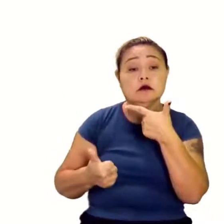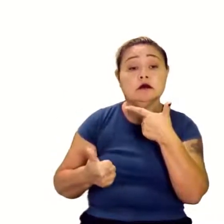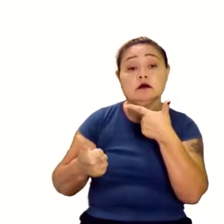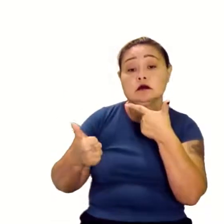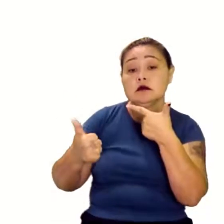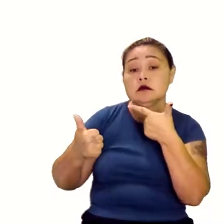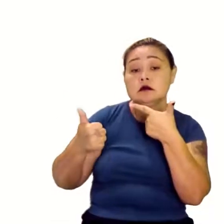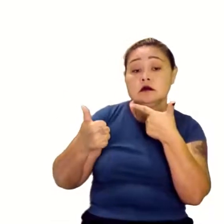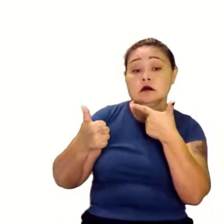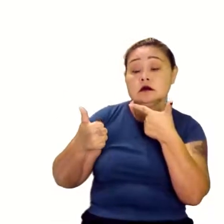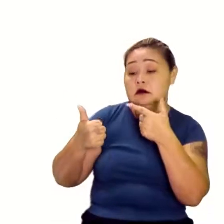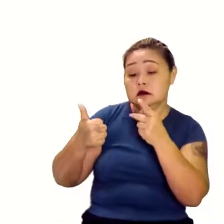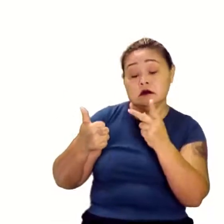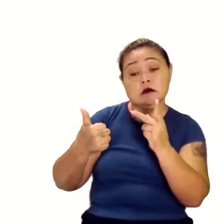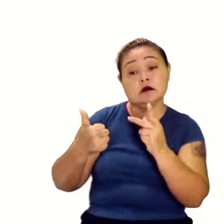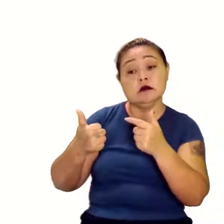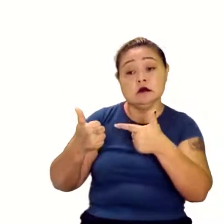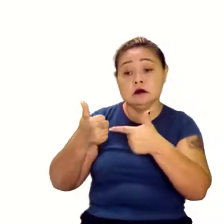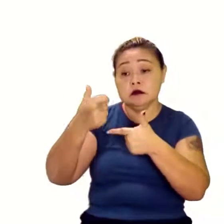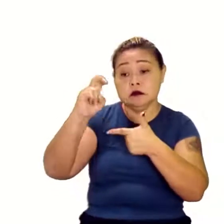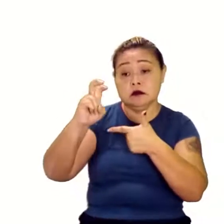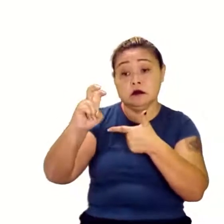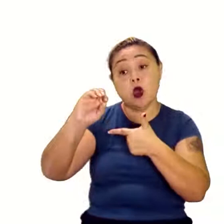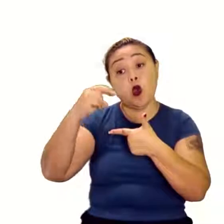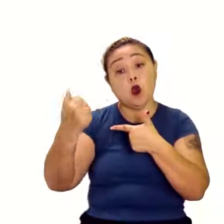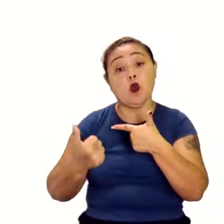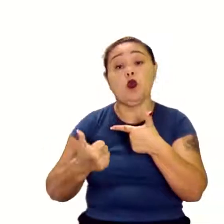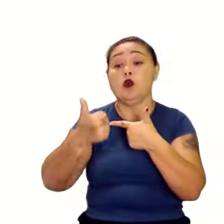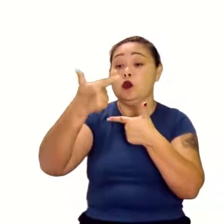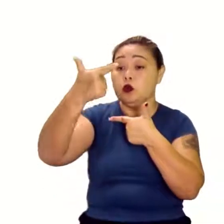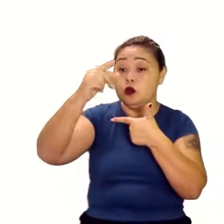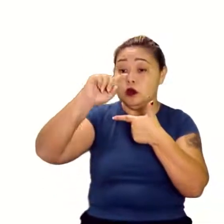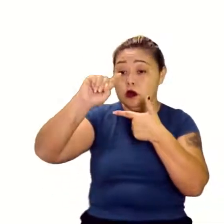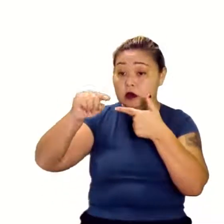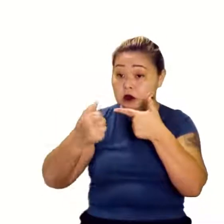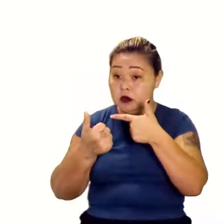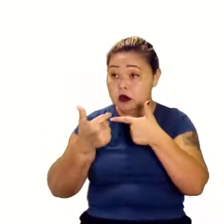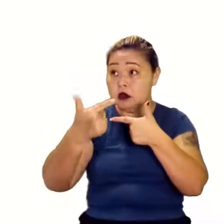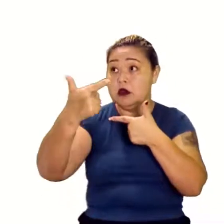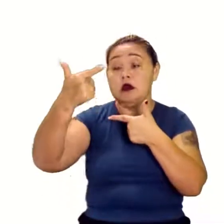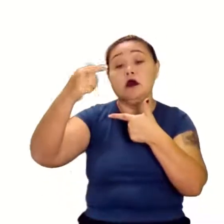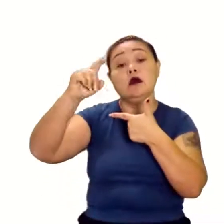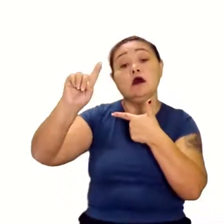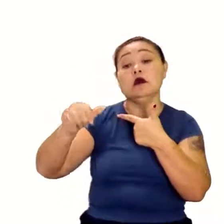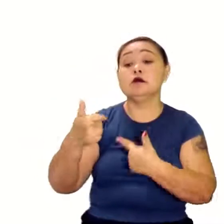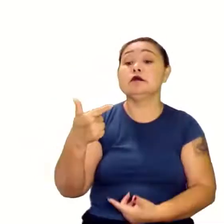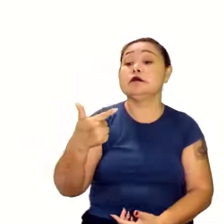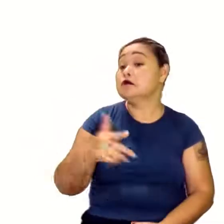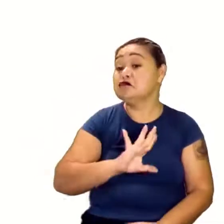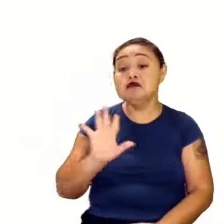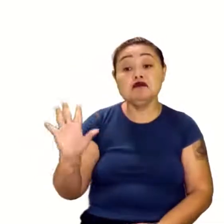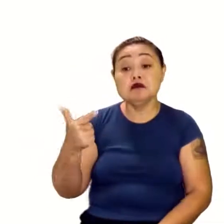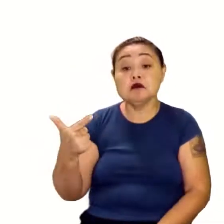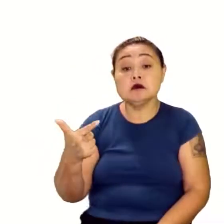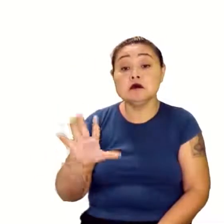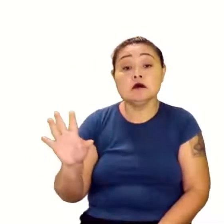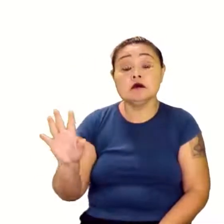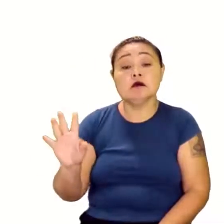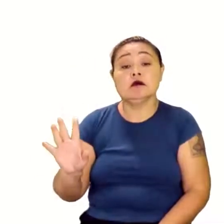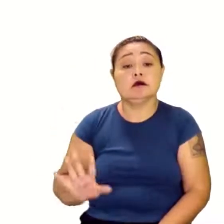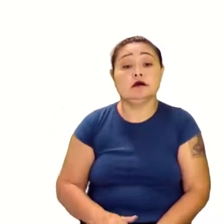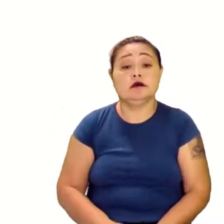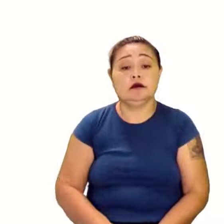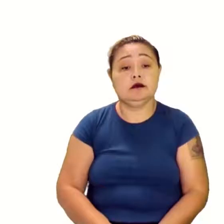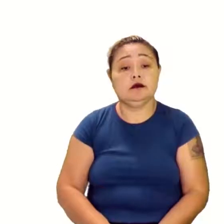1. Beleza. Com 2 elevado à quinta ou 2 elevado ao quadrado, vezes ao quadrado, e sobrou 1 sozinho.